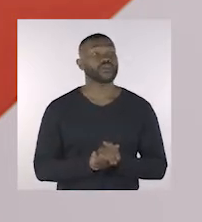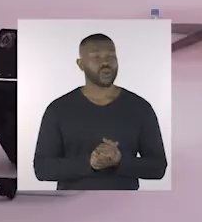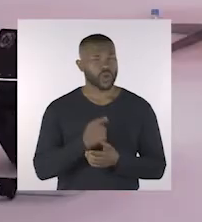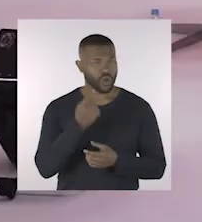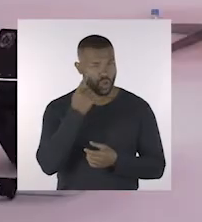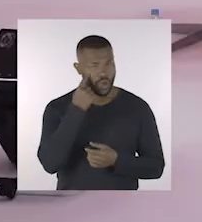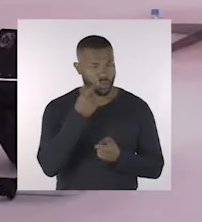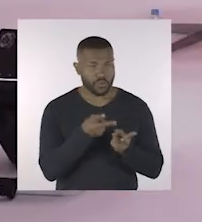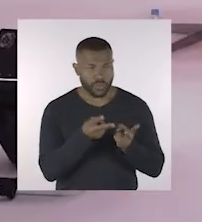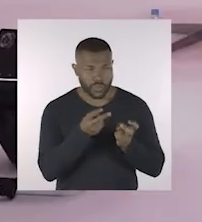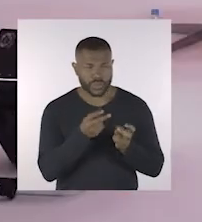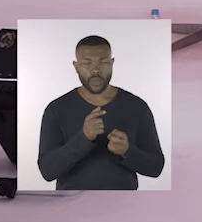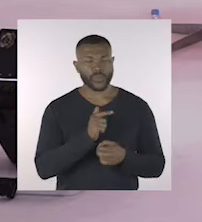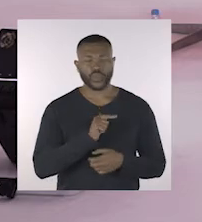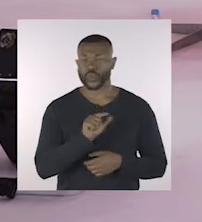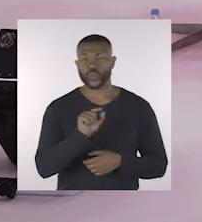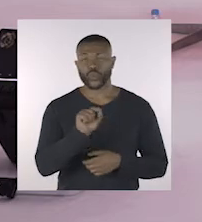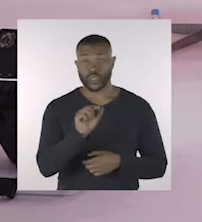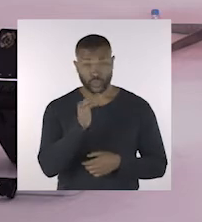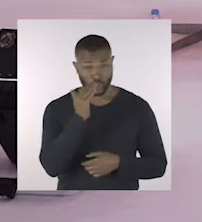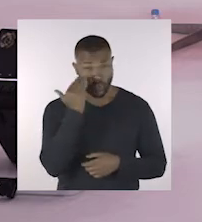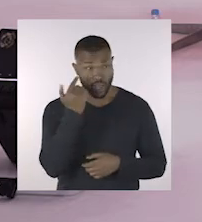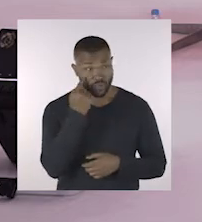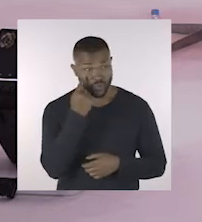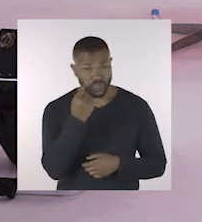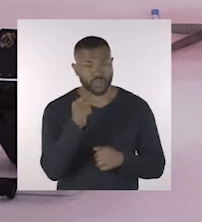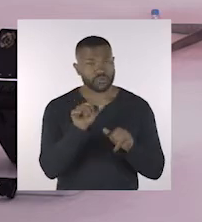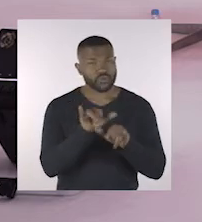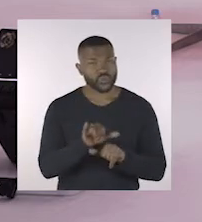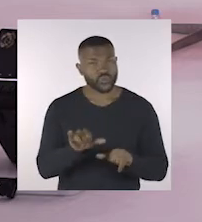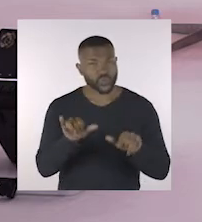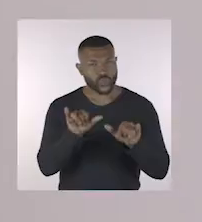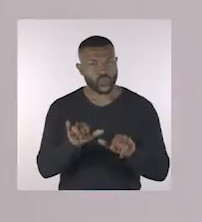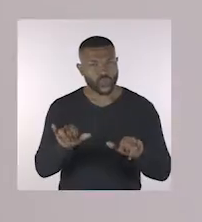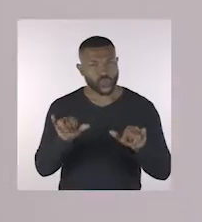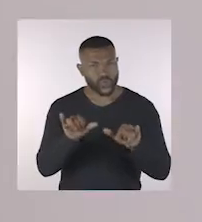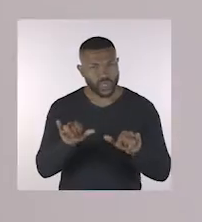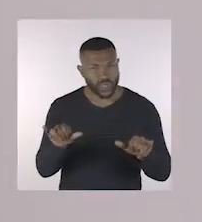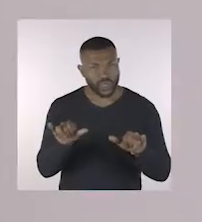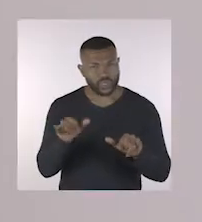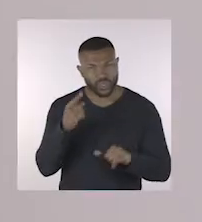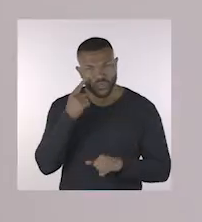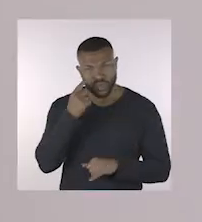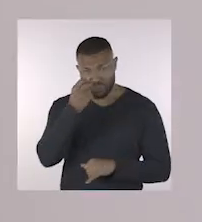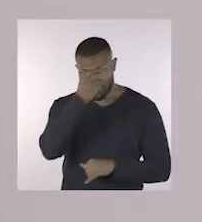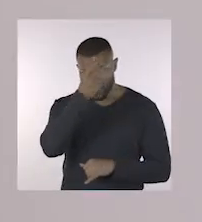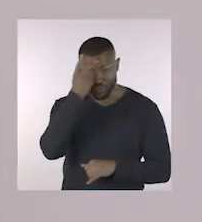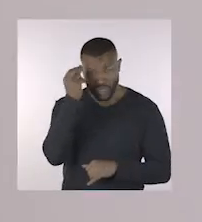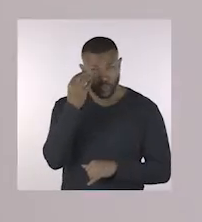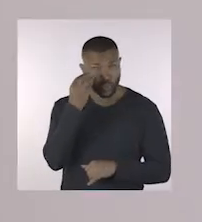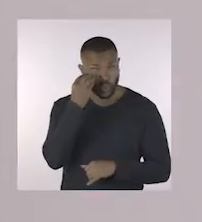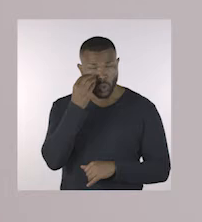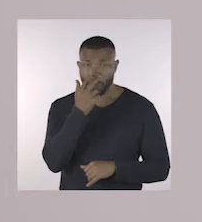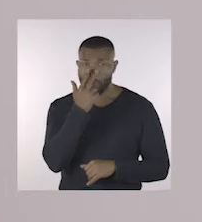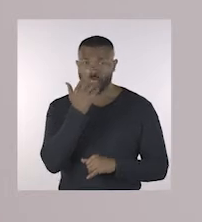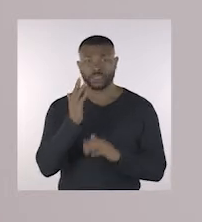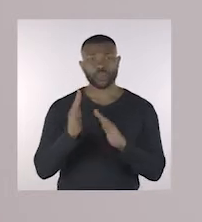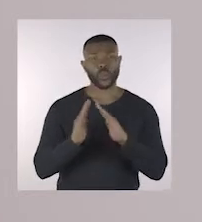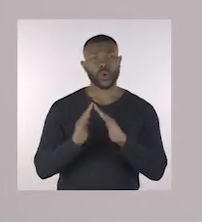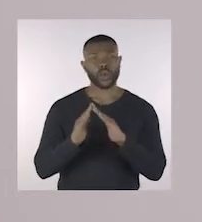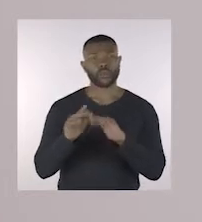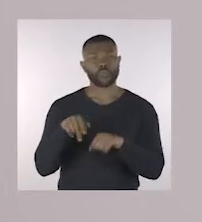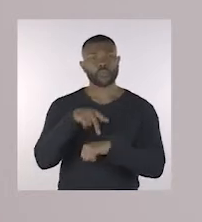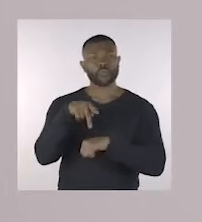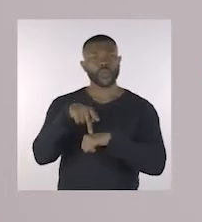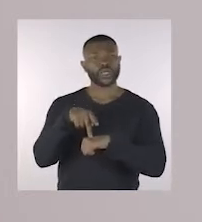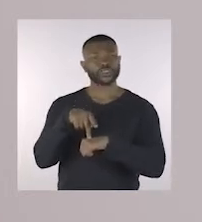a impressão que a gente tem né Gilmar quando a gente vê a propaganda do Prefeito é que